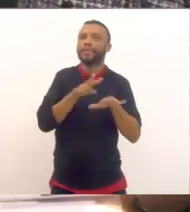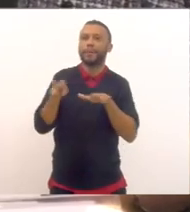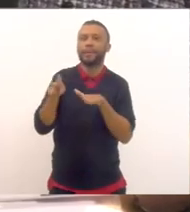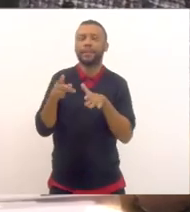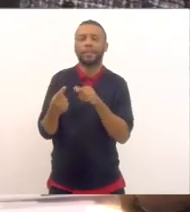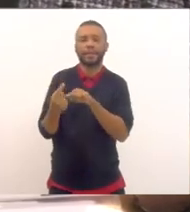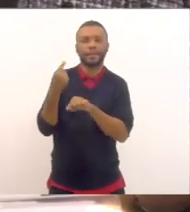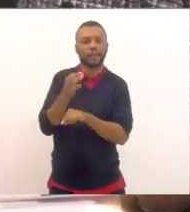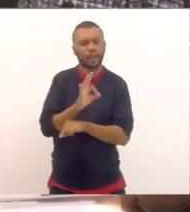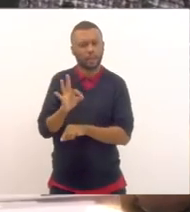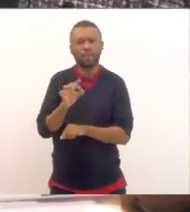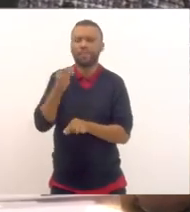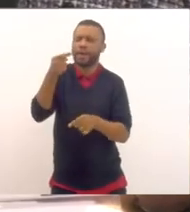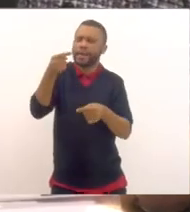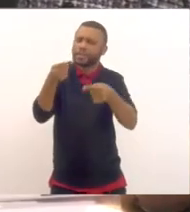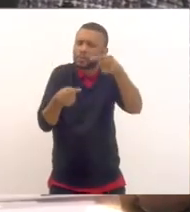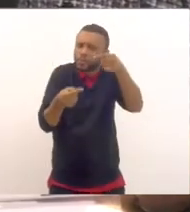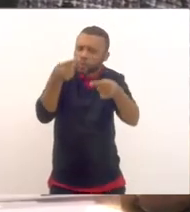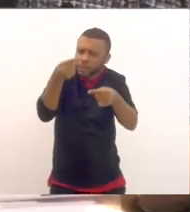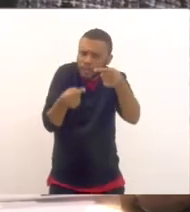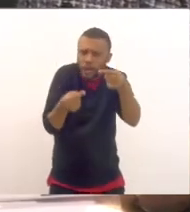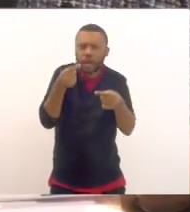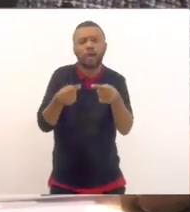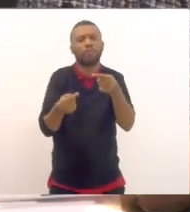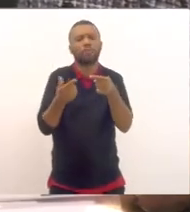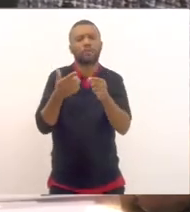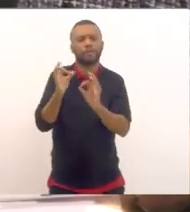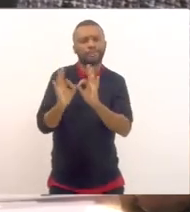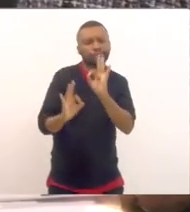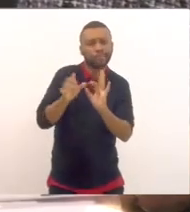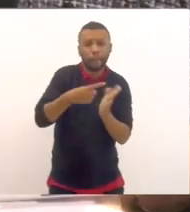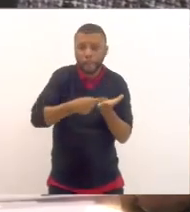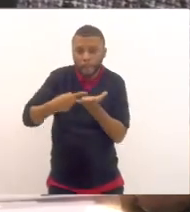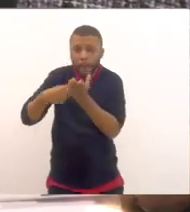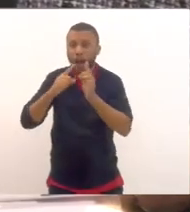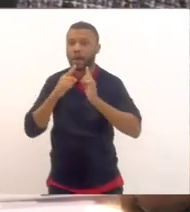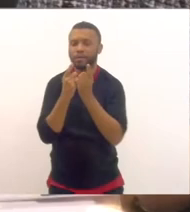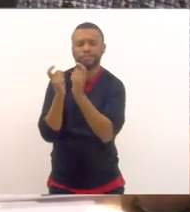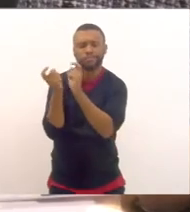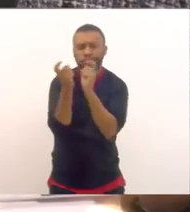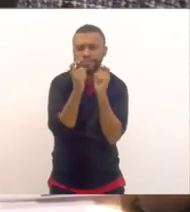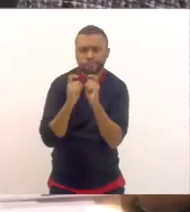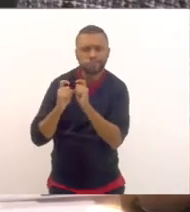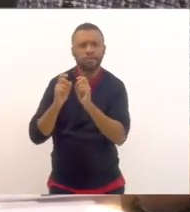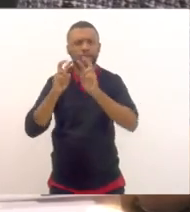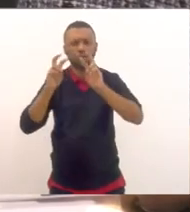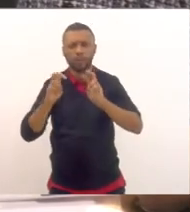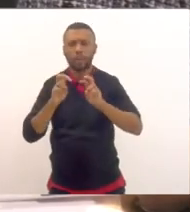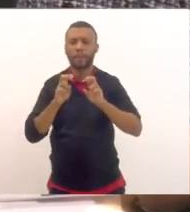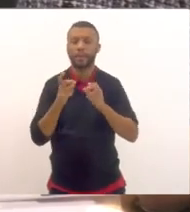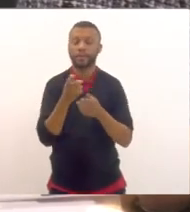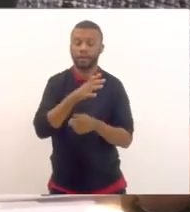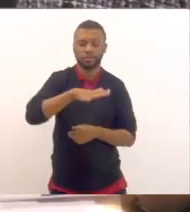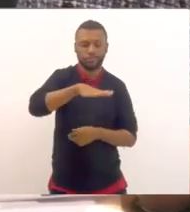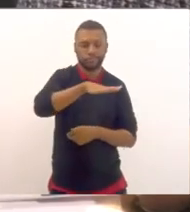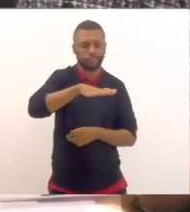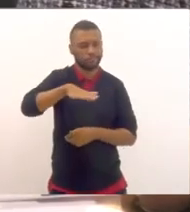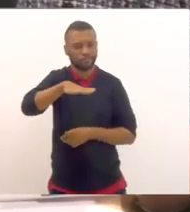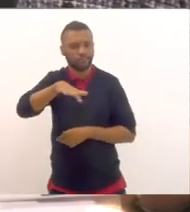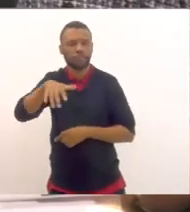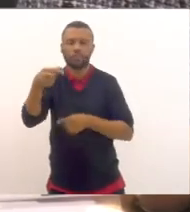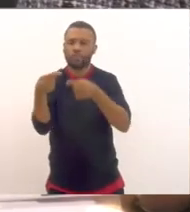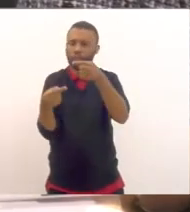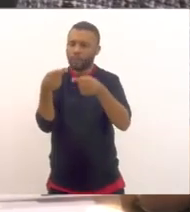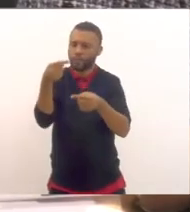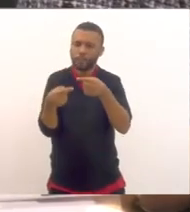passada ela tramitou aqui teve audiências públicas questões dos Reis foram discutidos é é